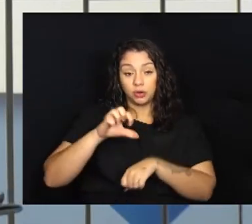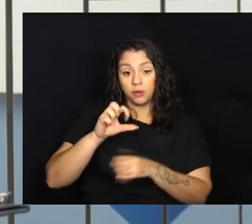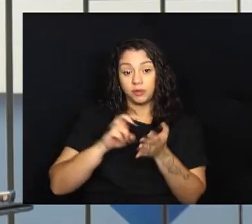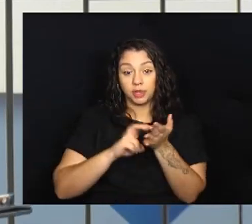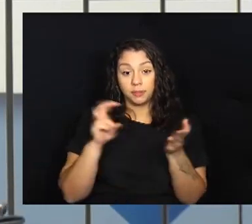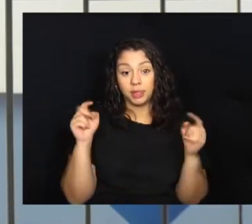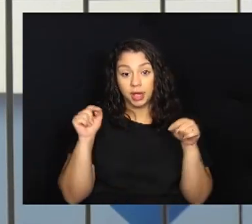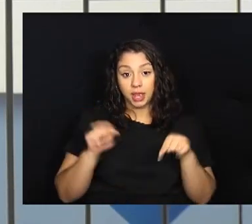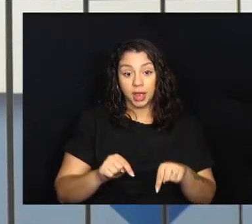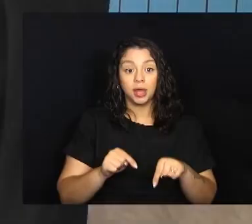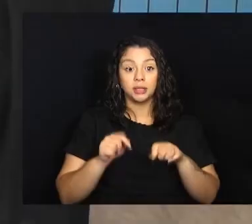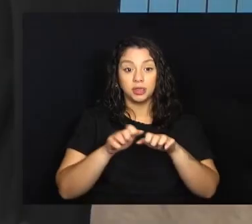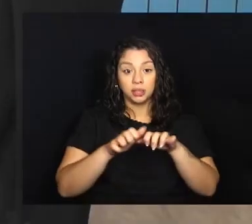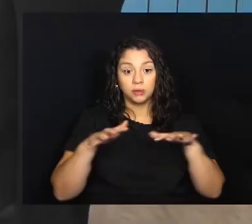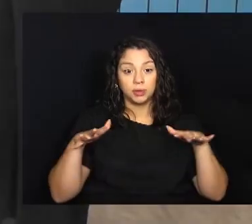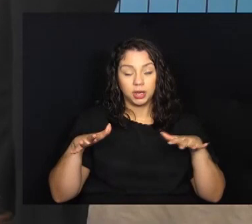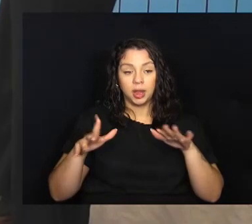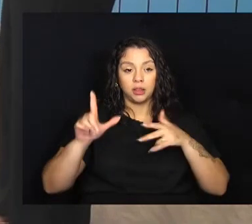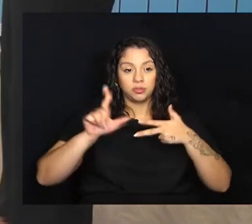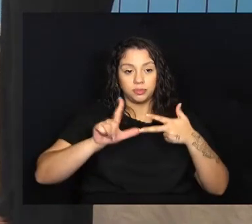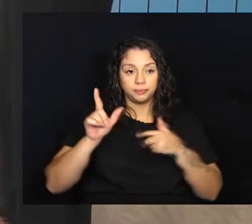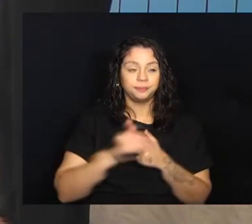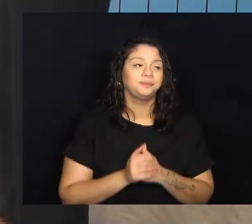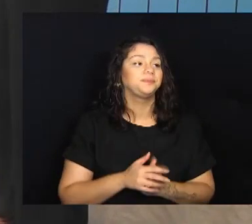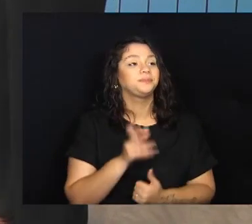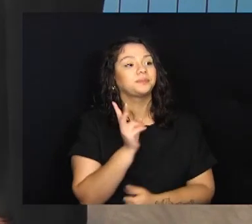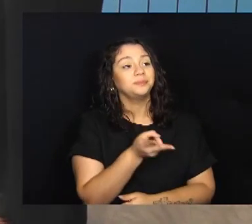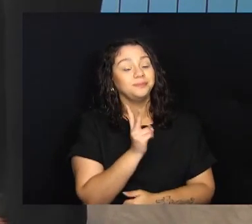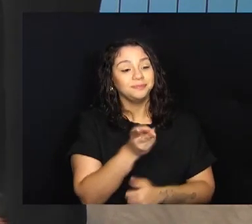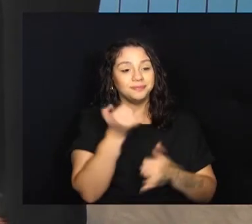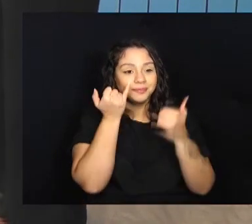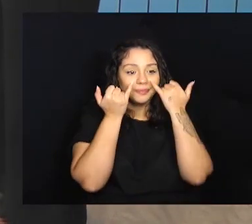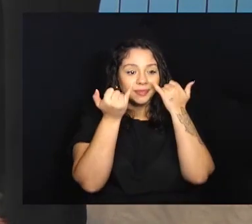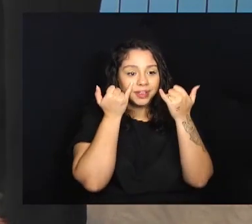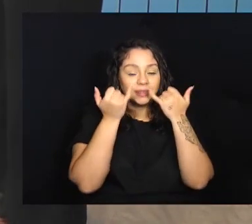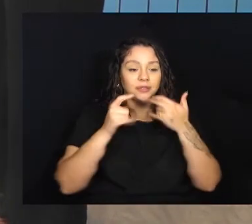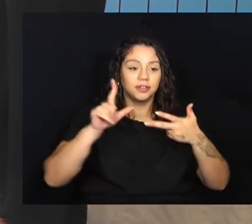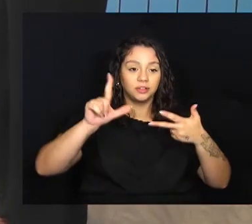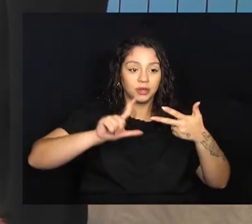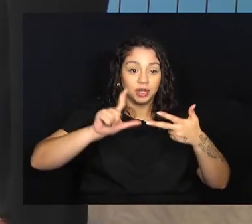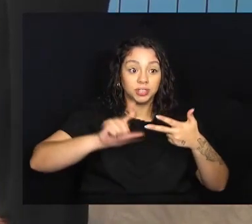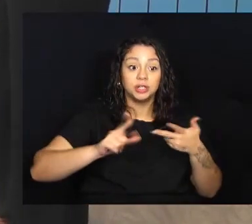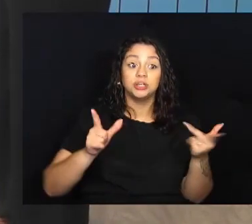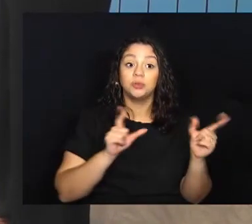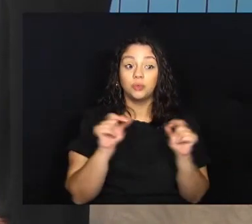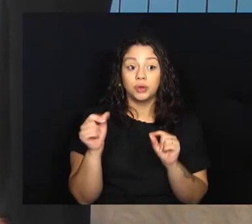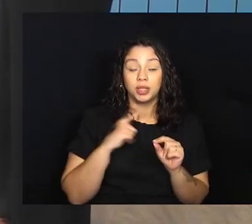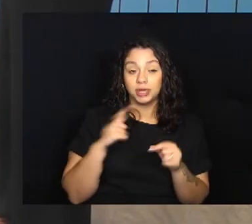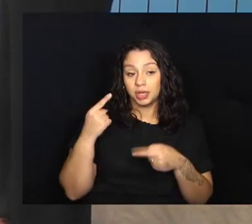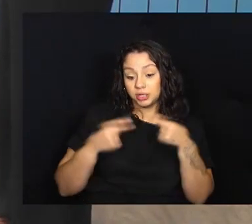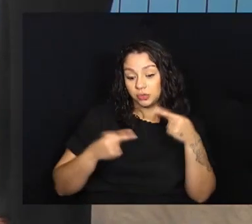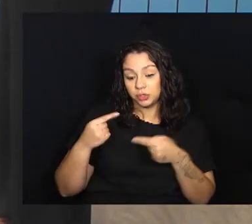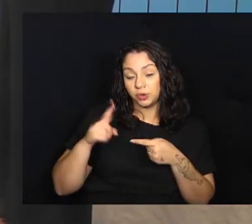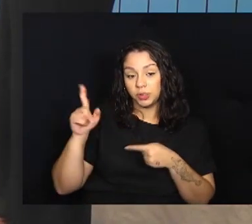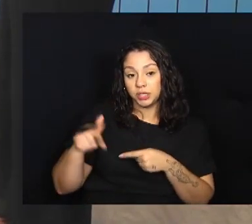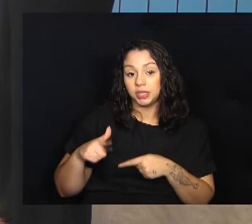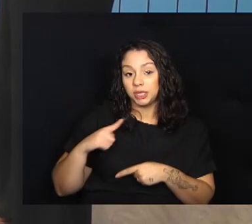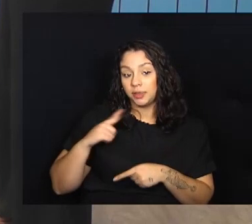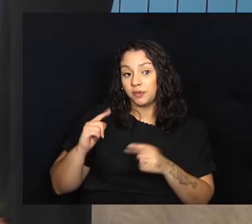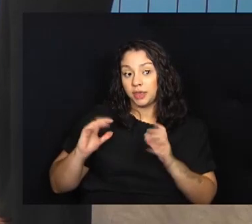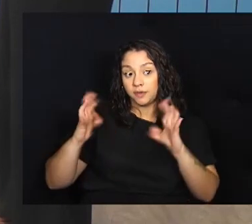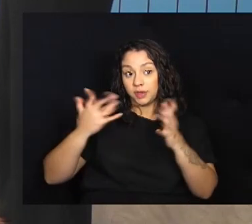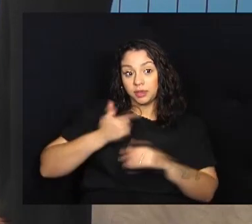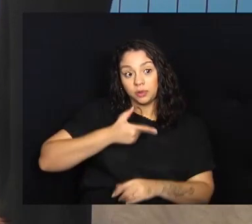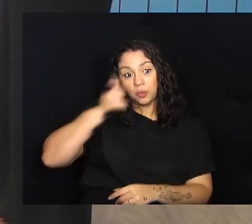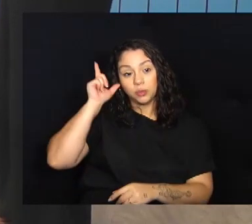plenário do Legislativo. A gente continua aqui com as notícias do Legislativo, agora repercutindo o evento que aconteceu ontem